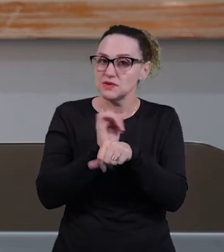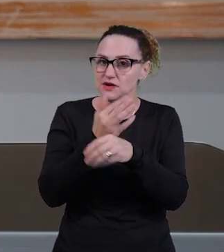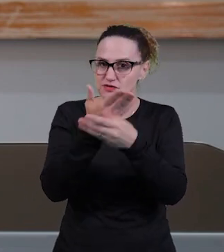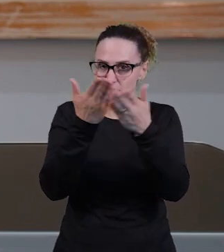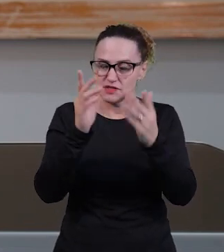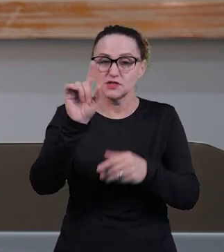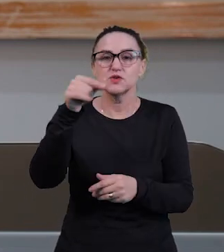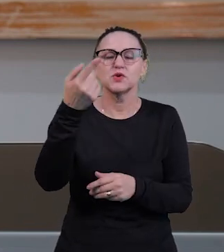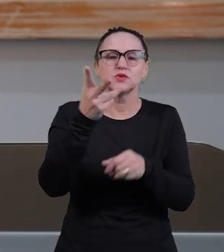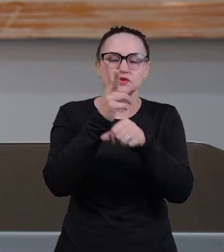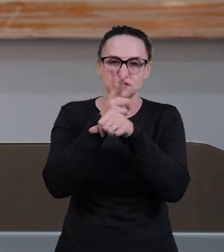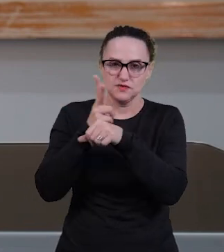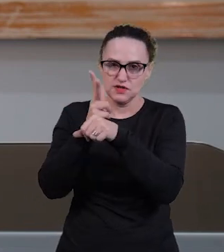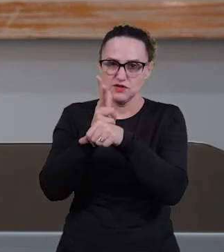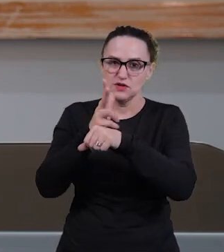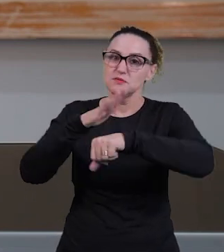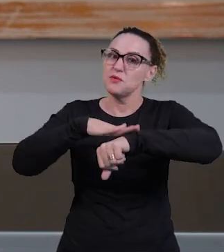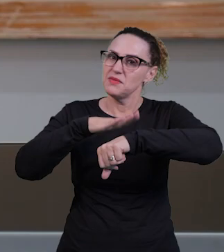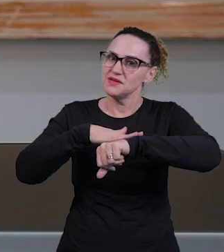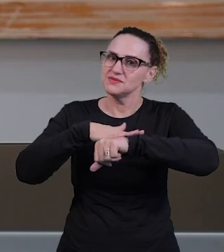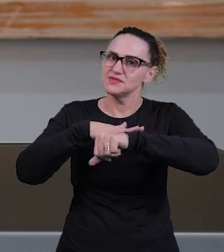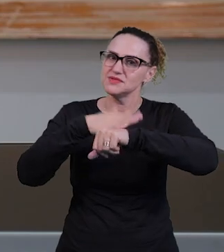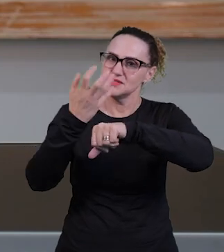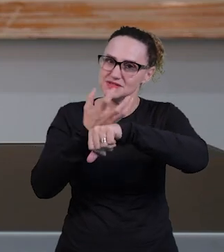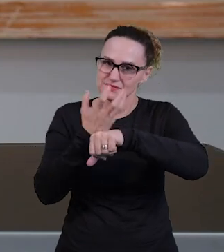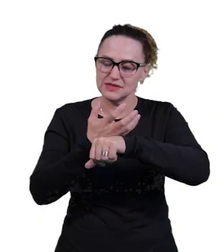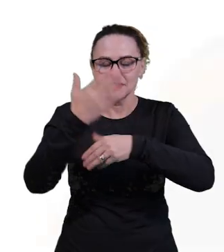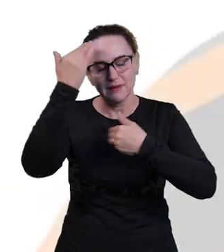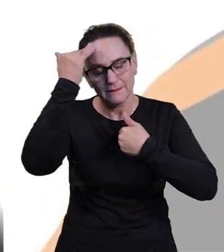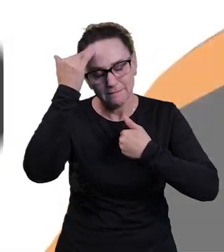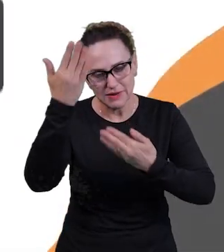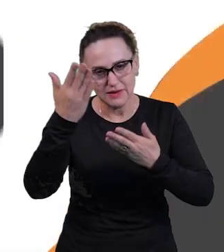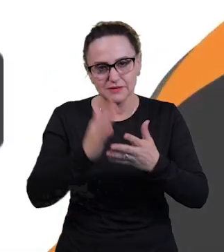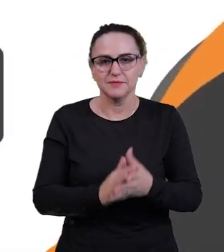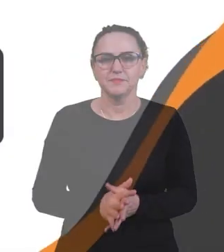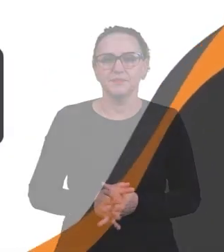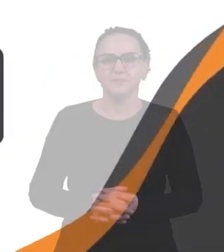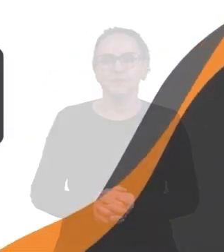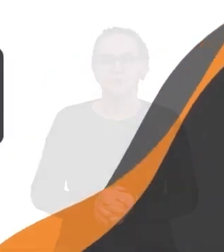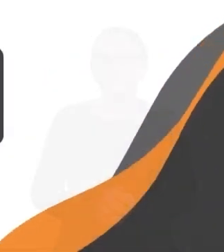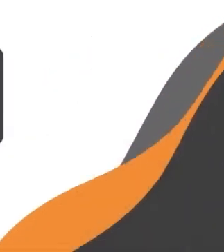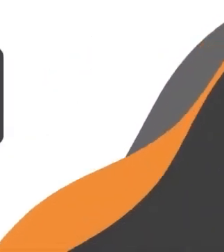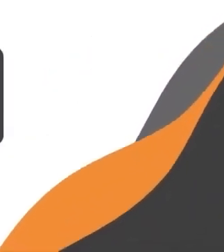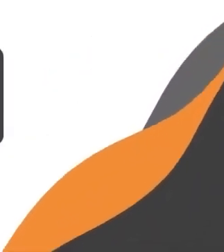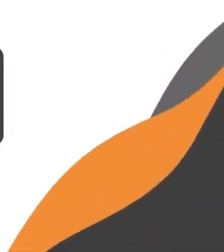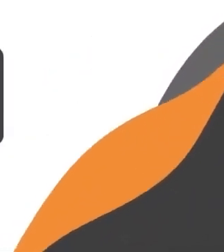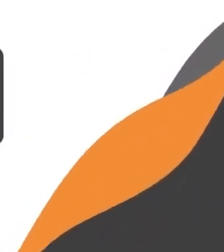vídeos e momentos da disciplina. Obrigada!